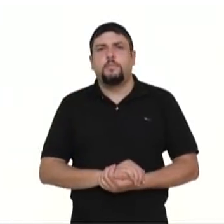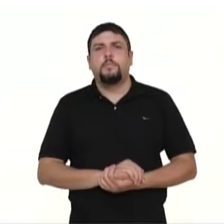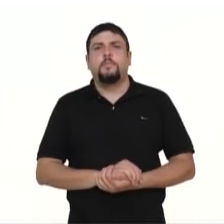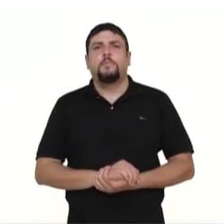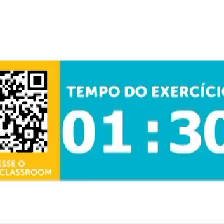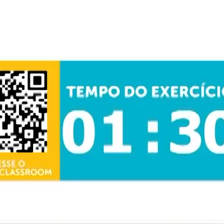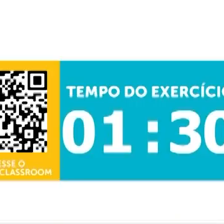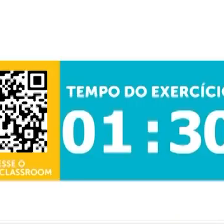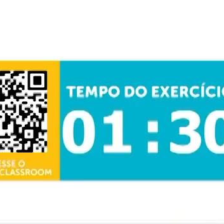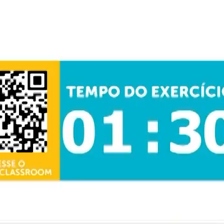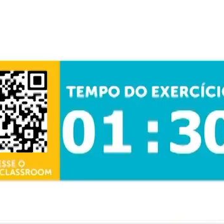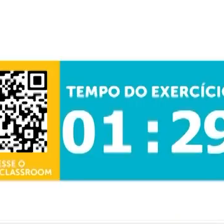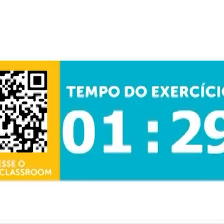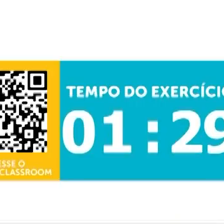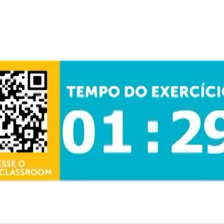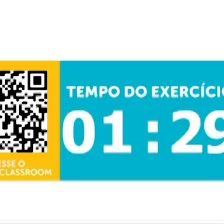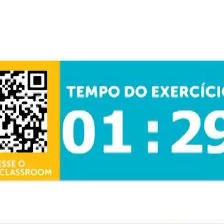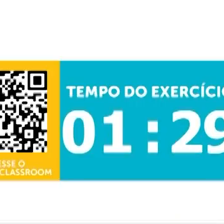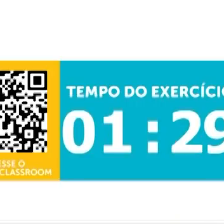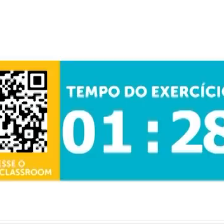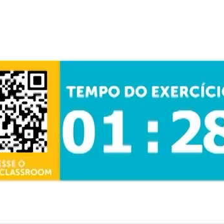já volta.